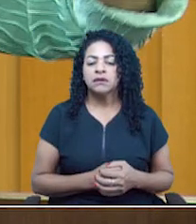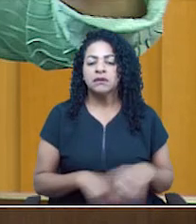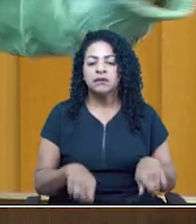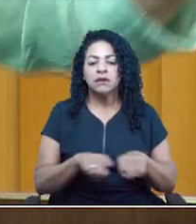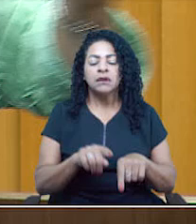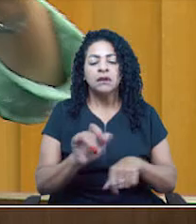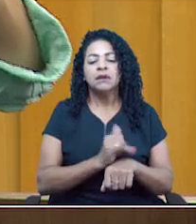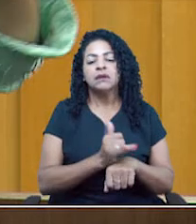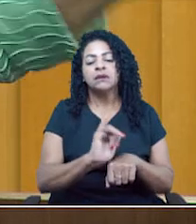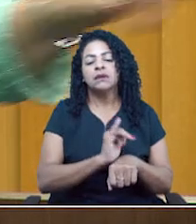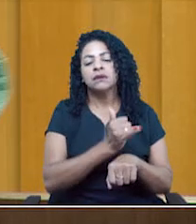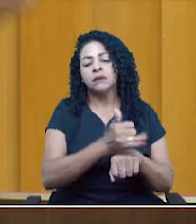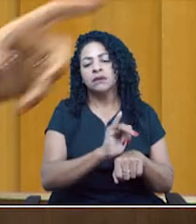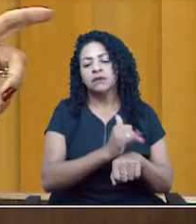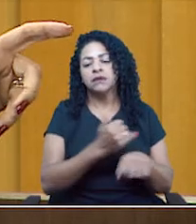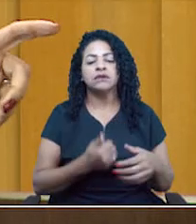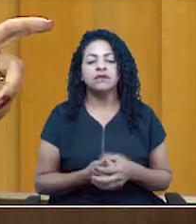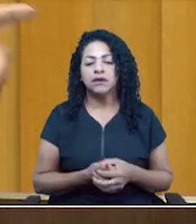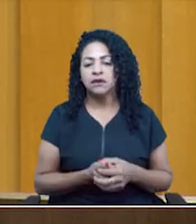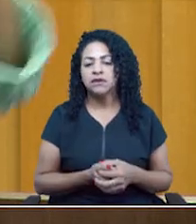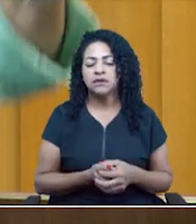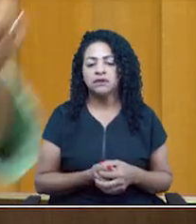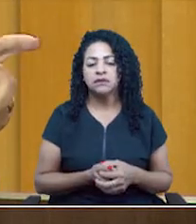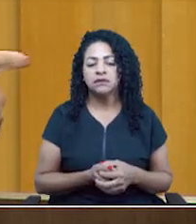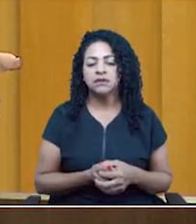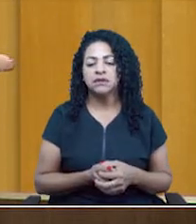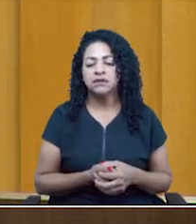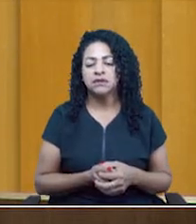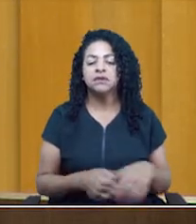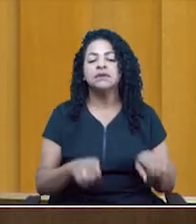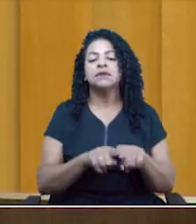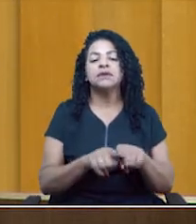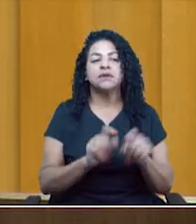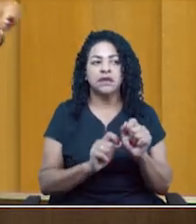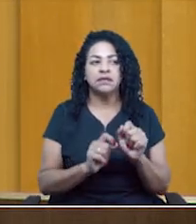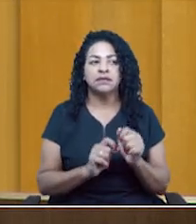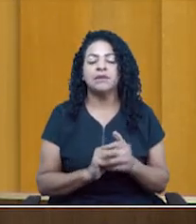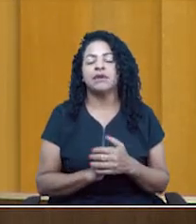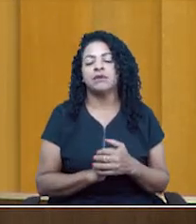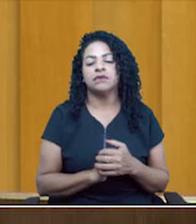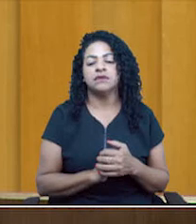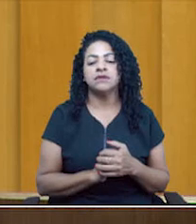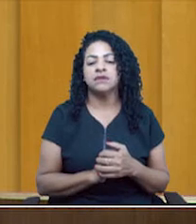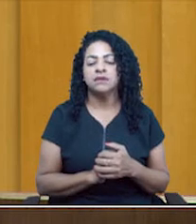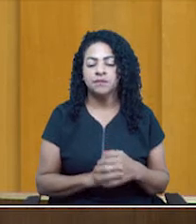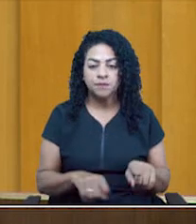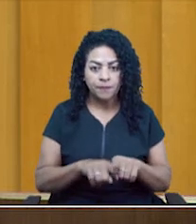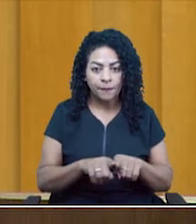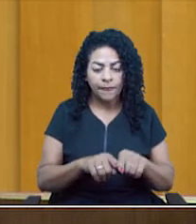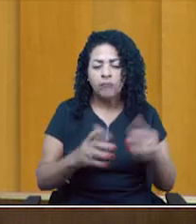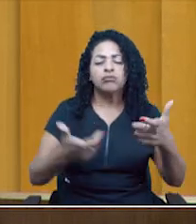é todo mundo atirando a esmo, cada um de uma forma, sem sabermos efetivamente para onde vamos e que